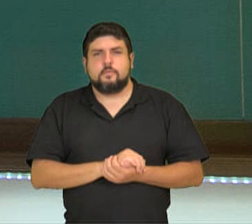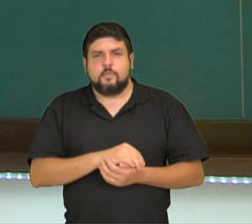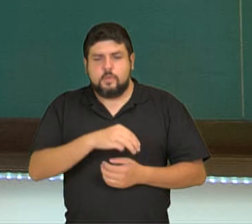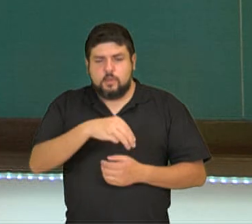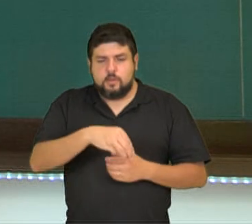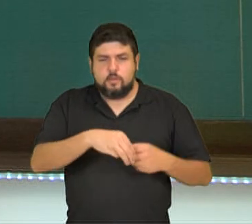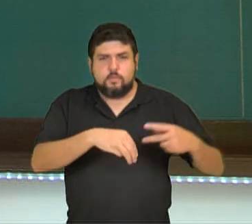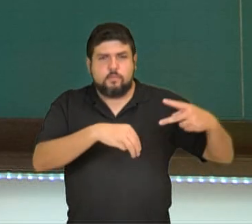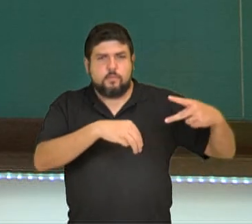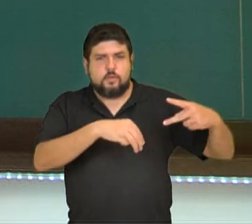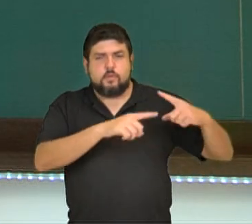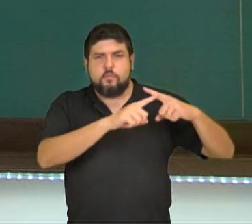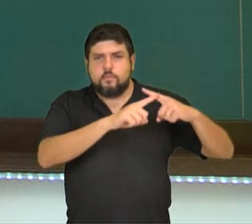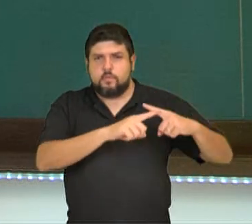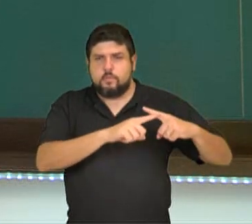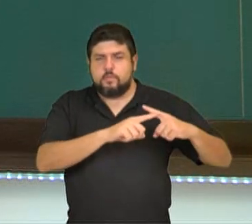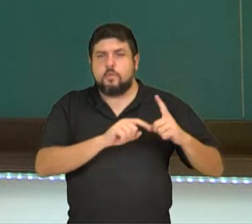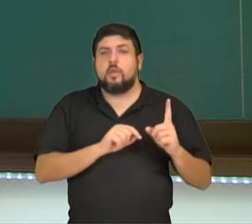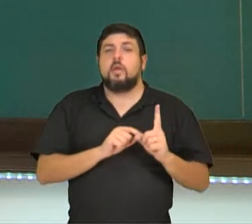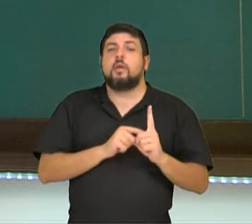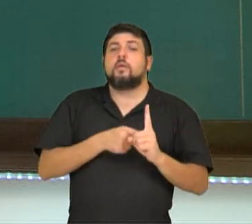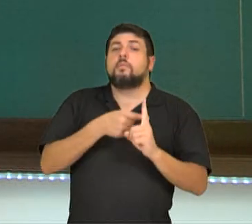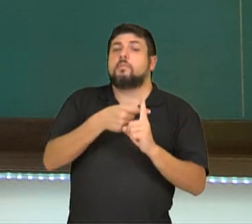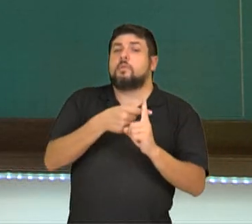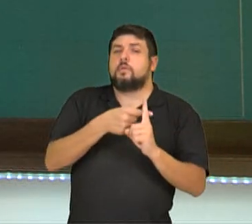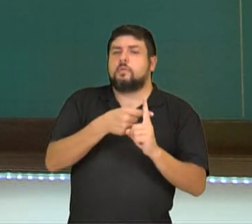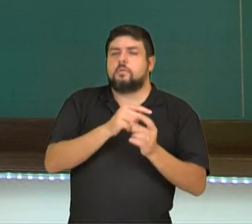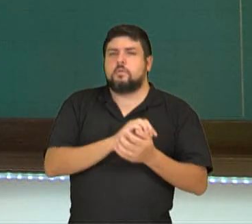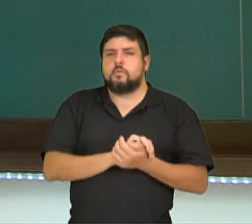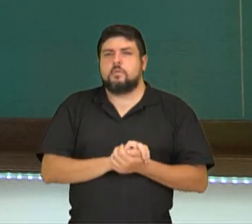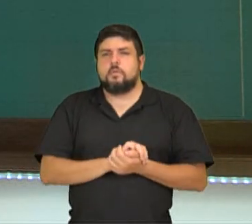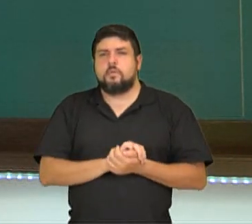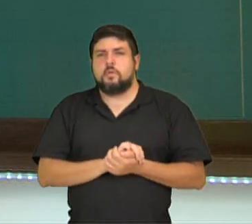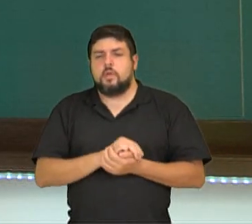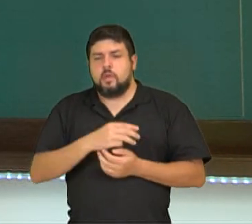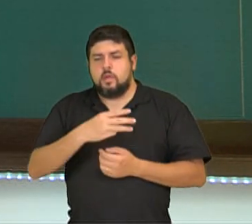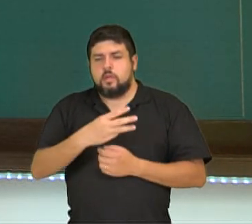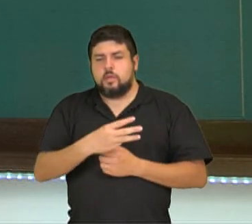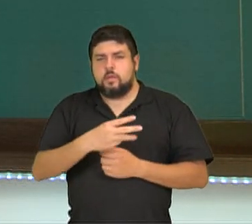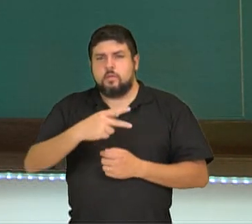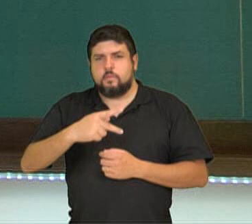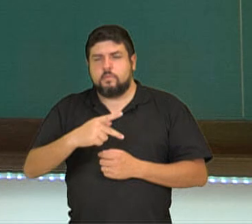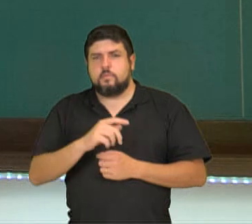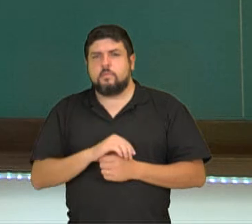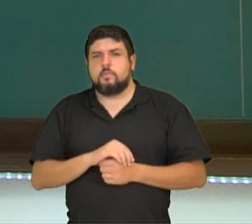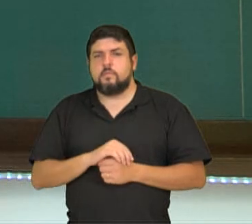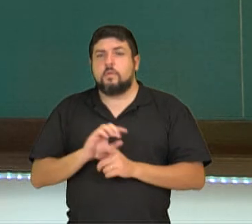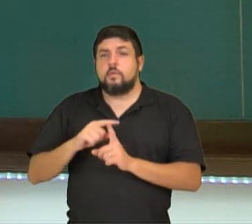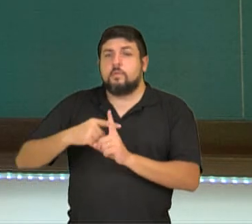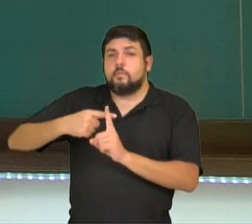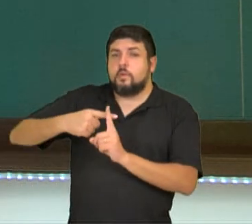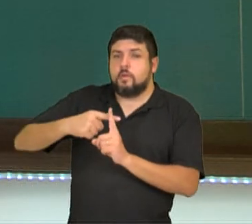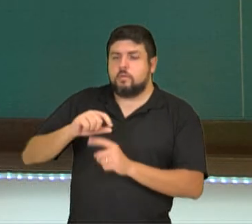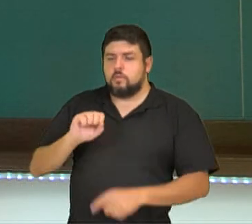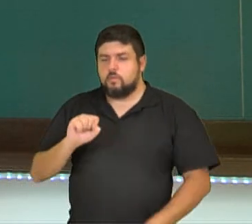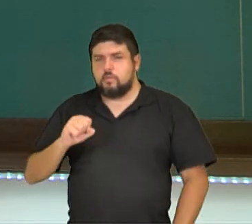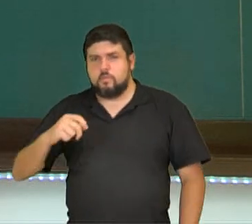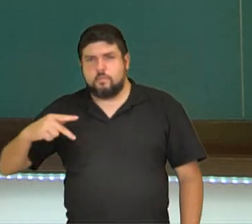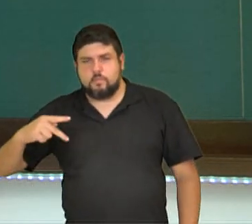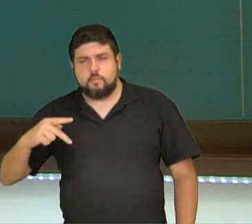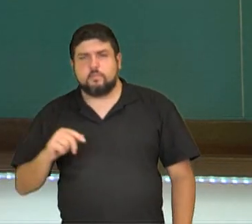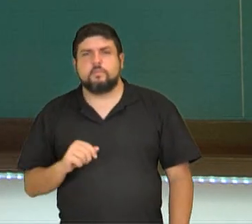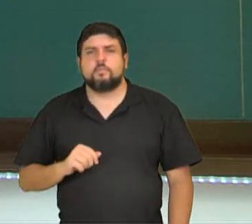tá multiplicado, né? Mais 3P, mais 8P. Então,